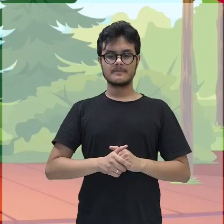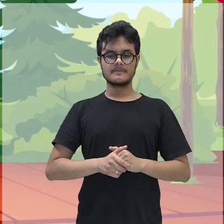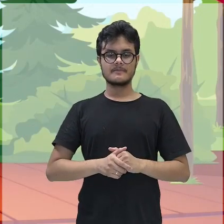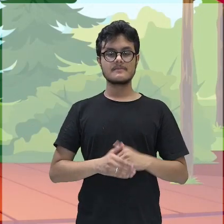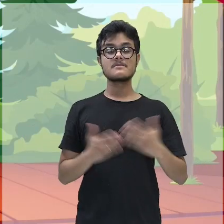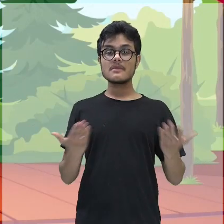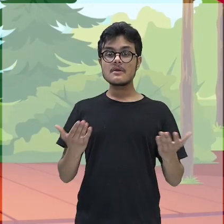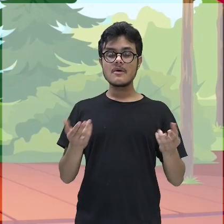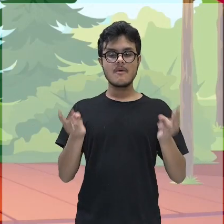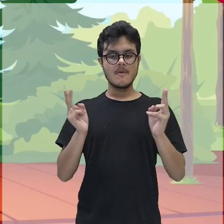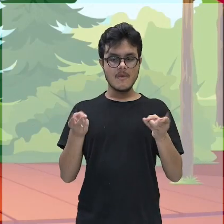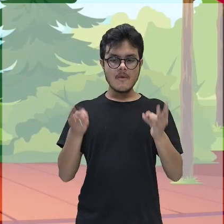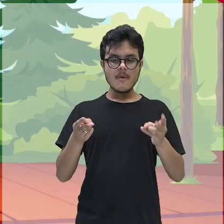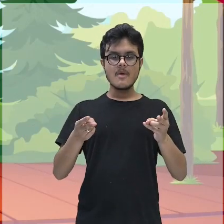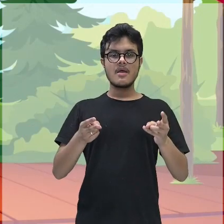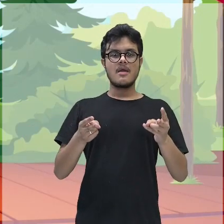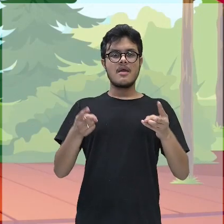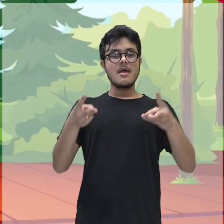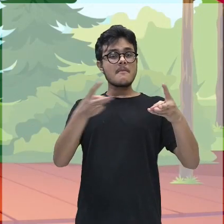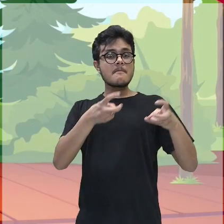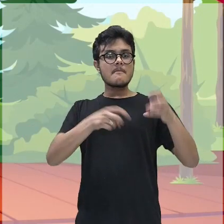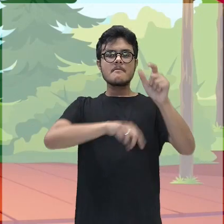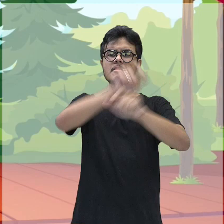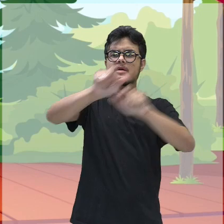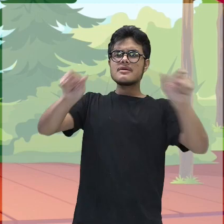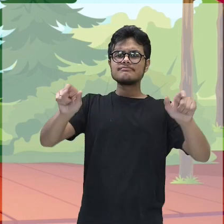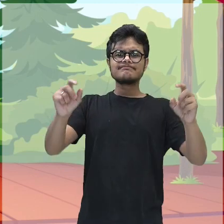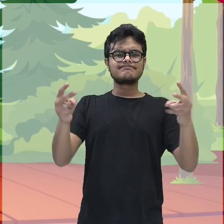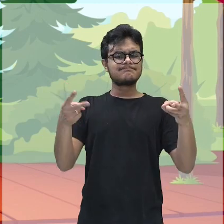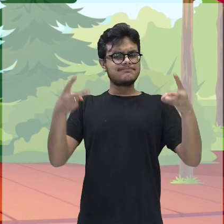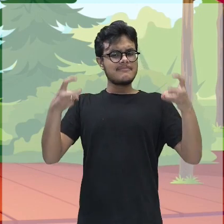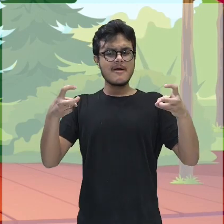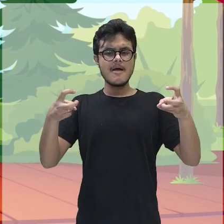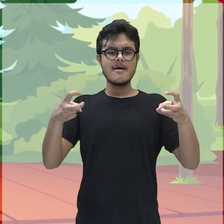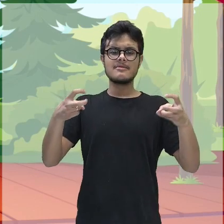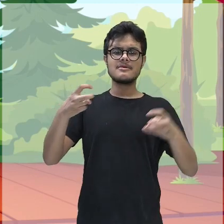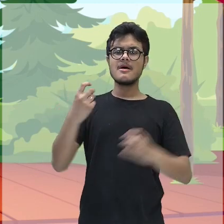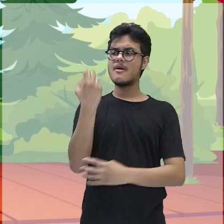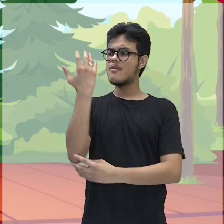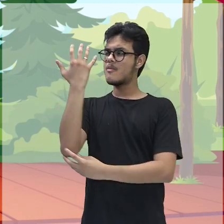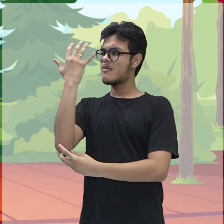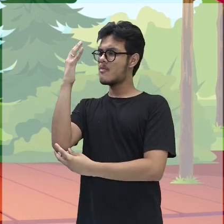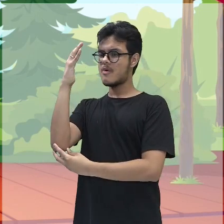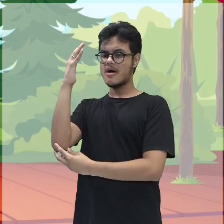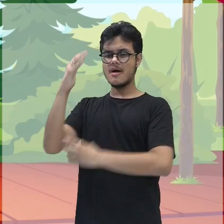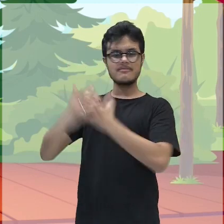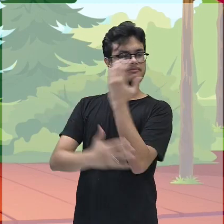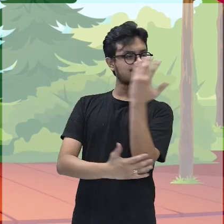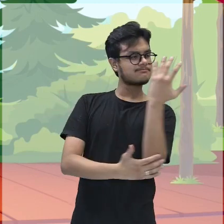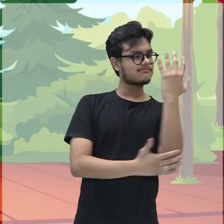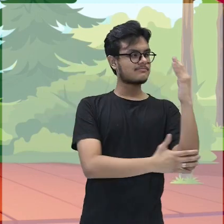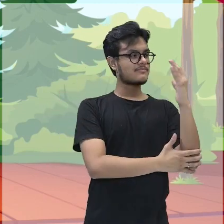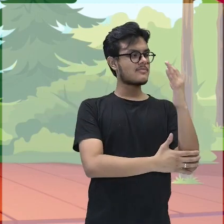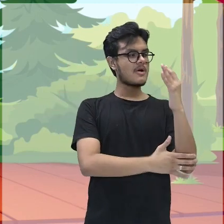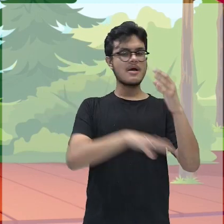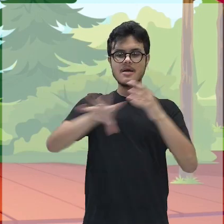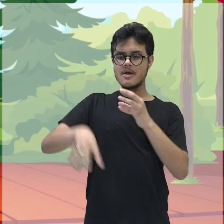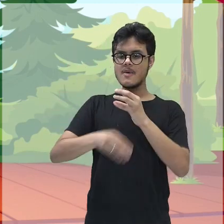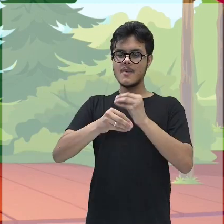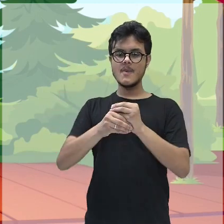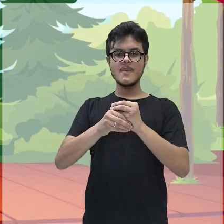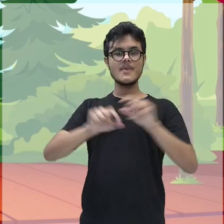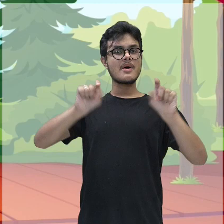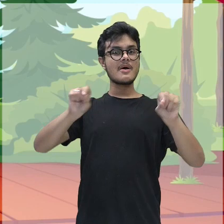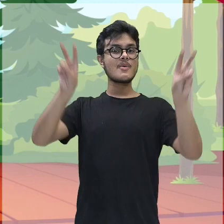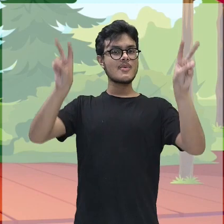cada vez mais o público vai percebendo que vai aparecendo mais o quê? Coisas que vão compor o